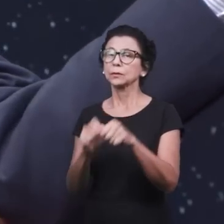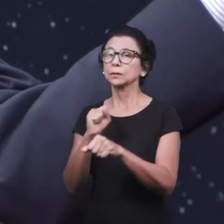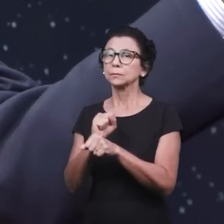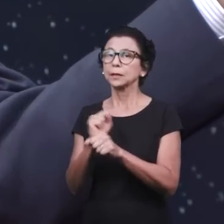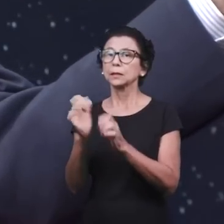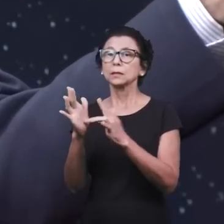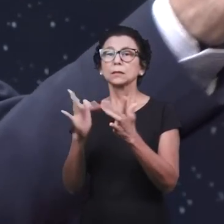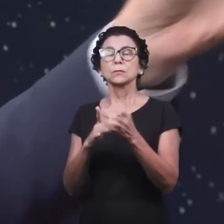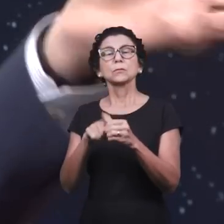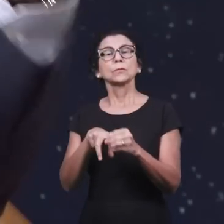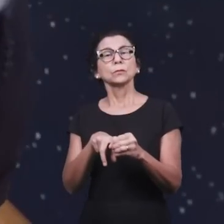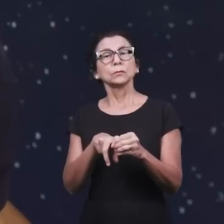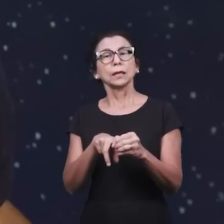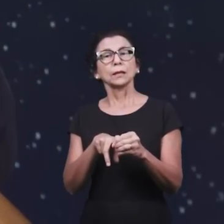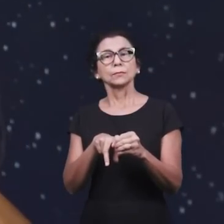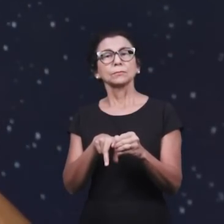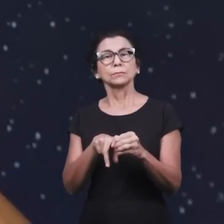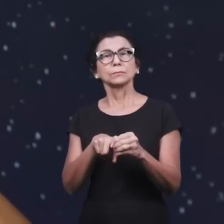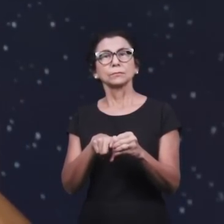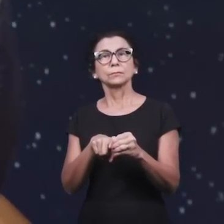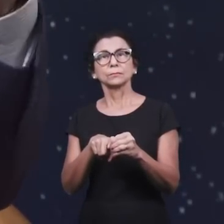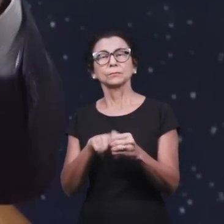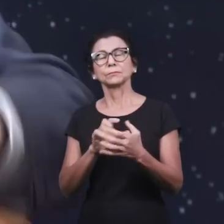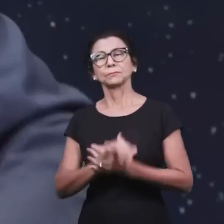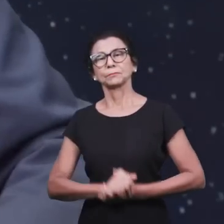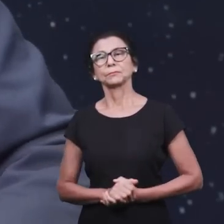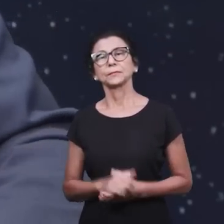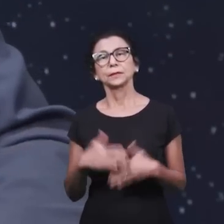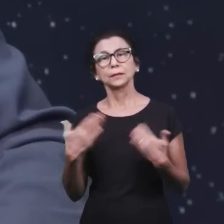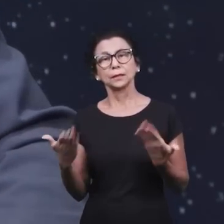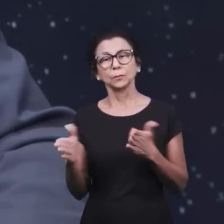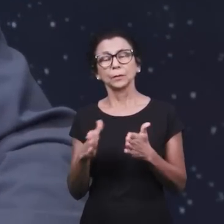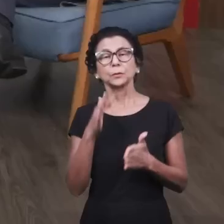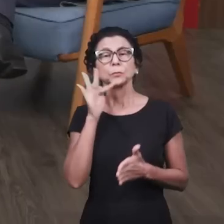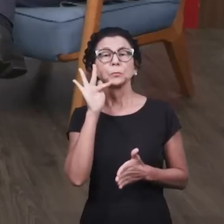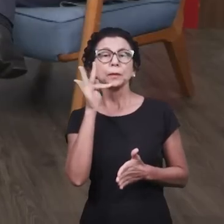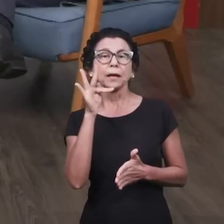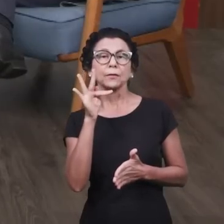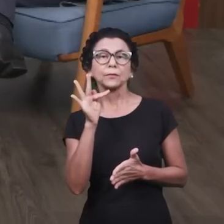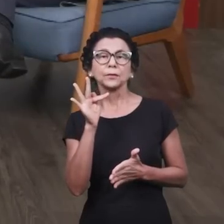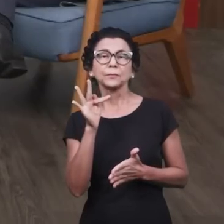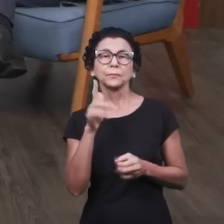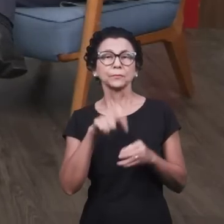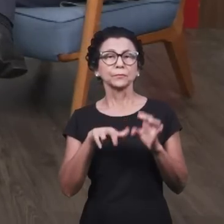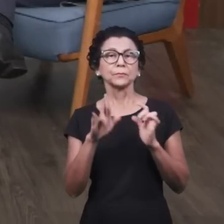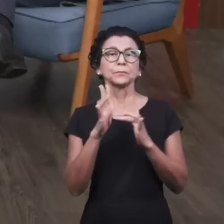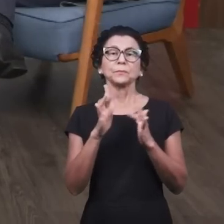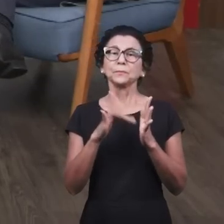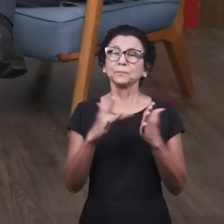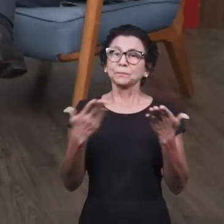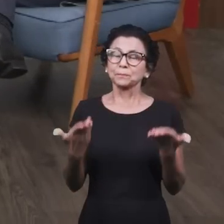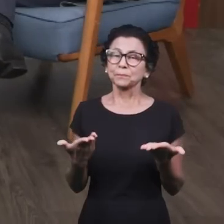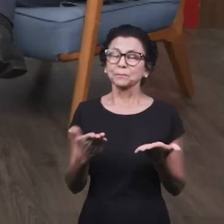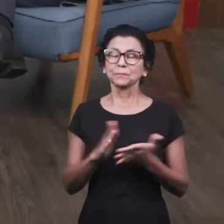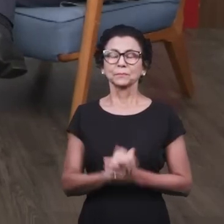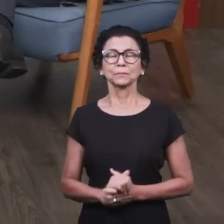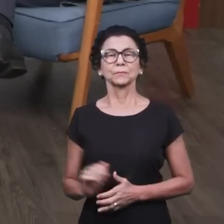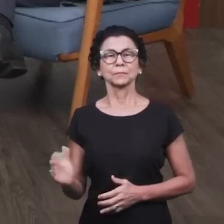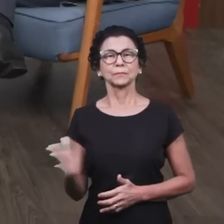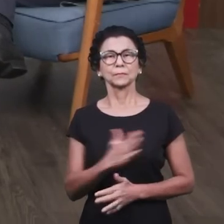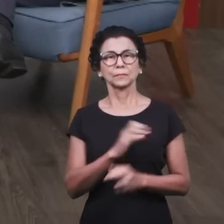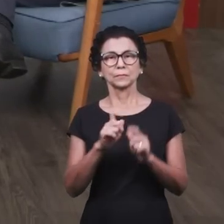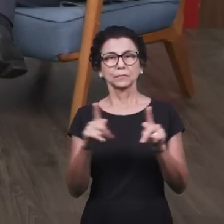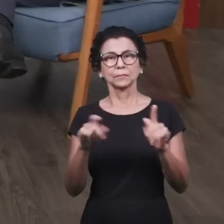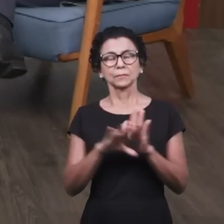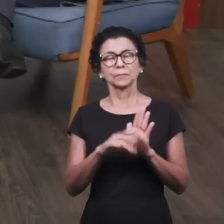a volta do Senhor Jesus, ciente de que vive o tempo do breve. Muito bem. Eu vou ler um outro texto aqui,